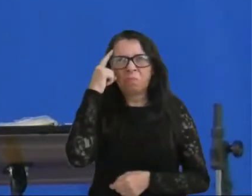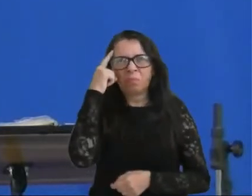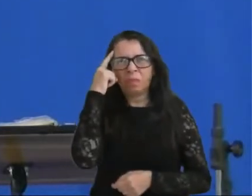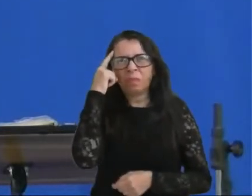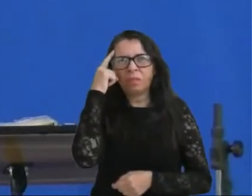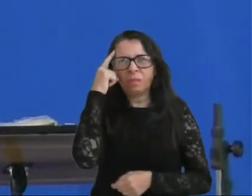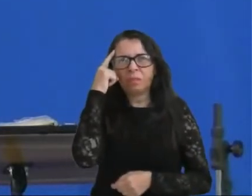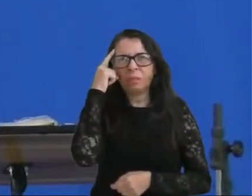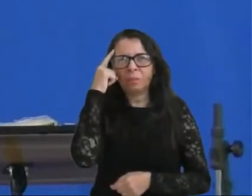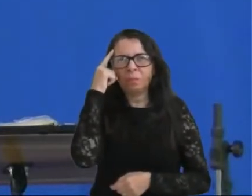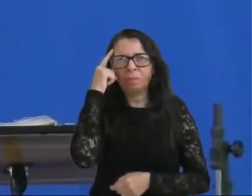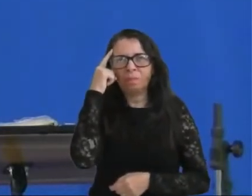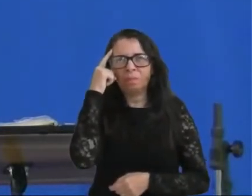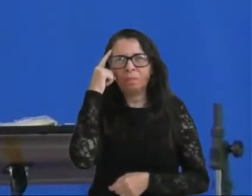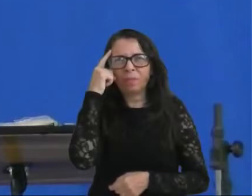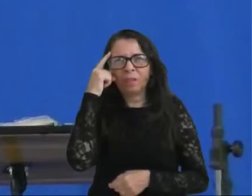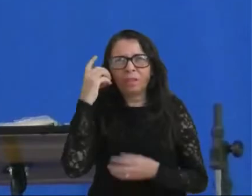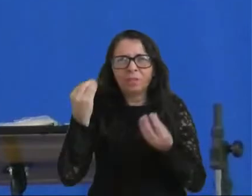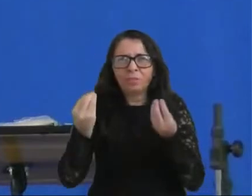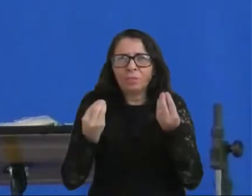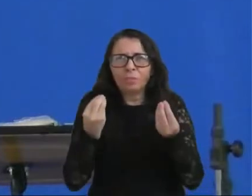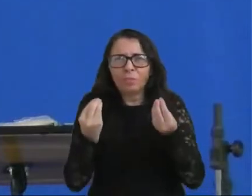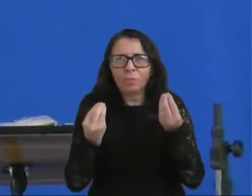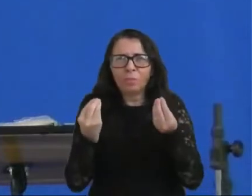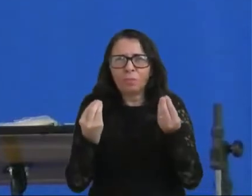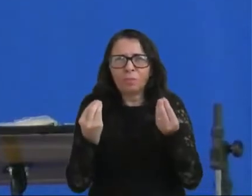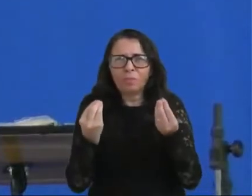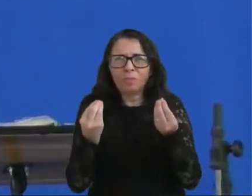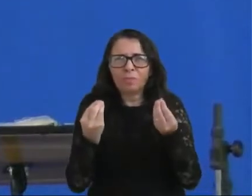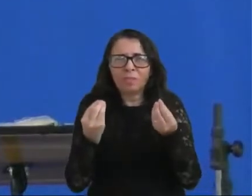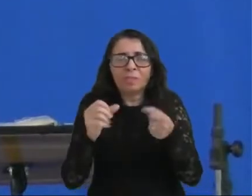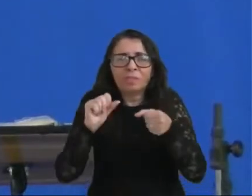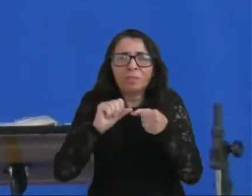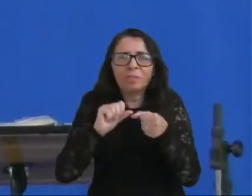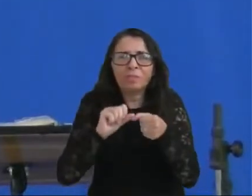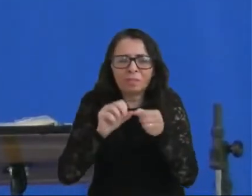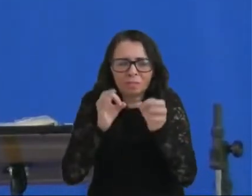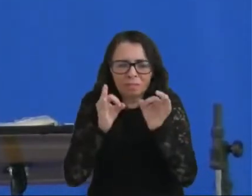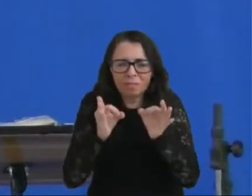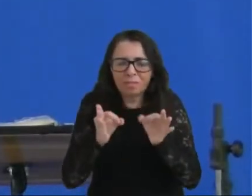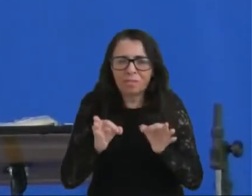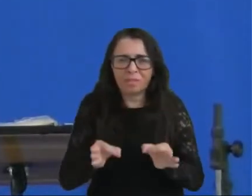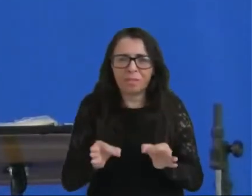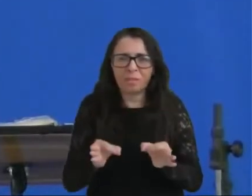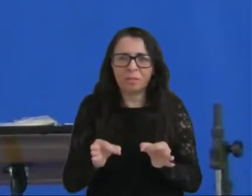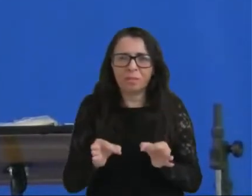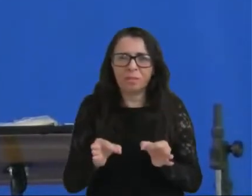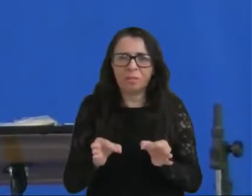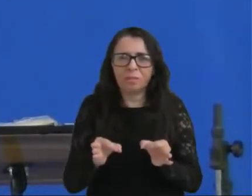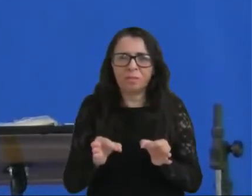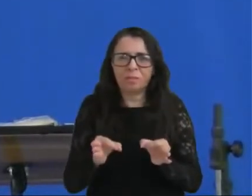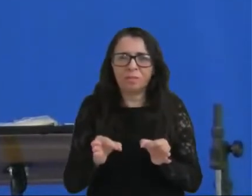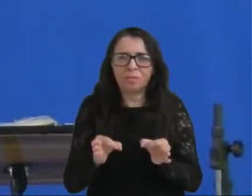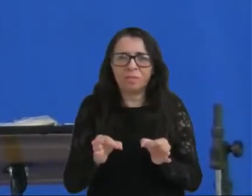onde precisamos retornar. Para onde? Para onde eu preciso